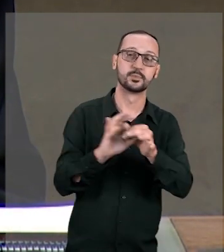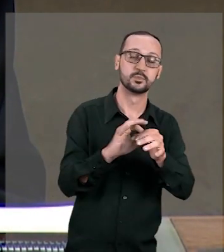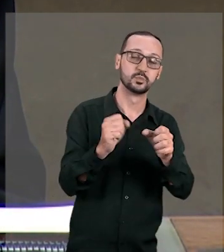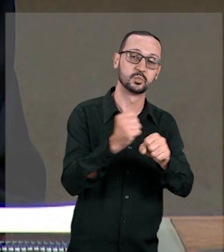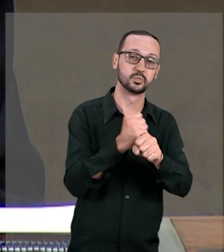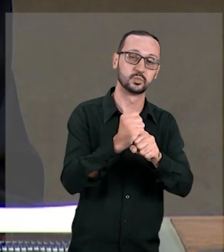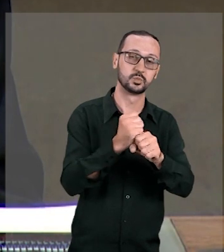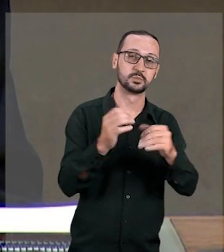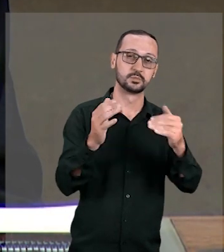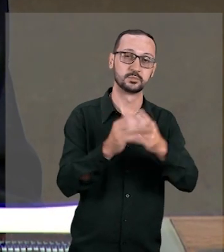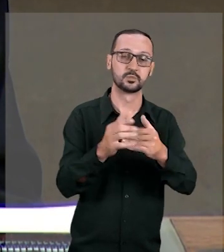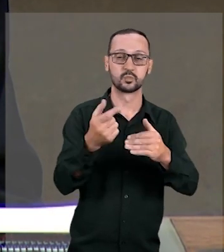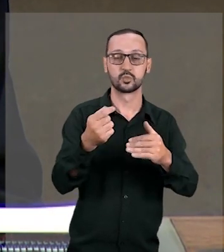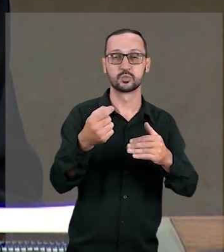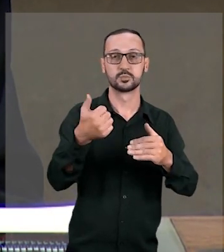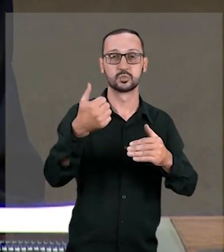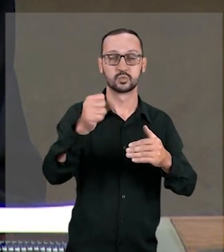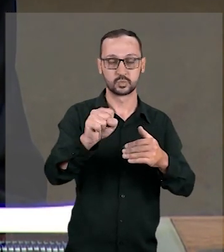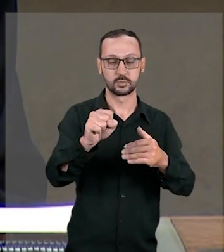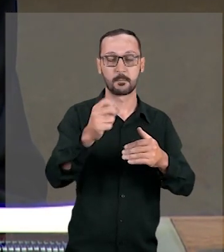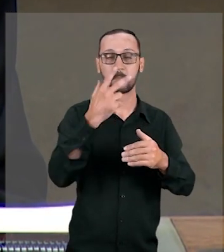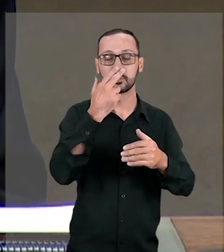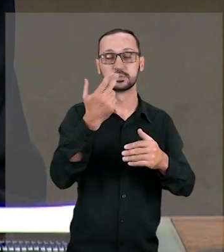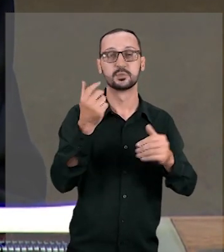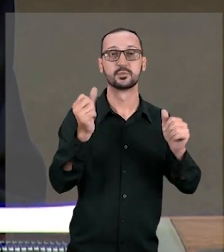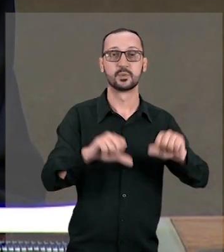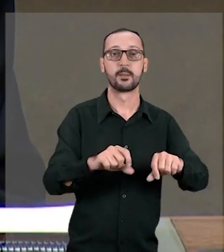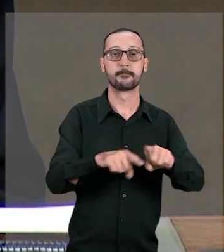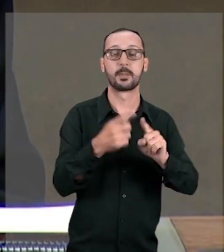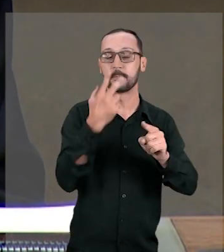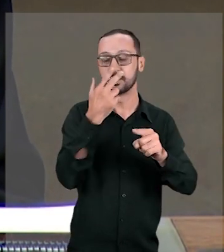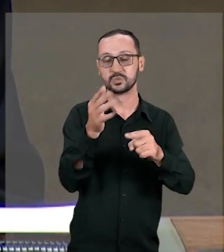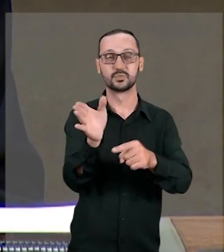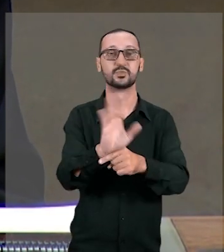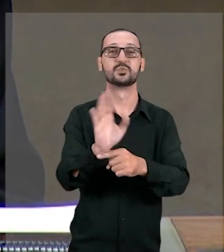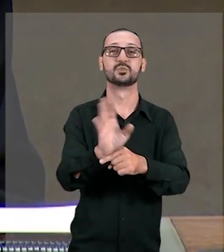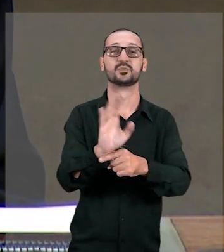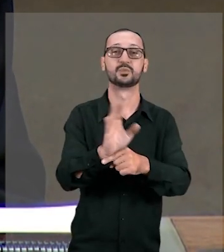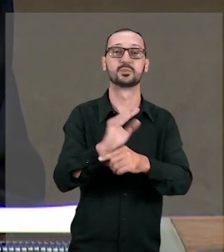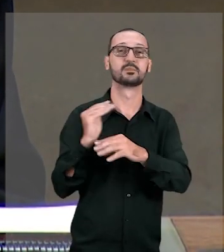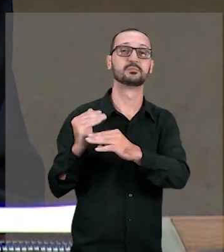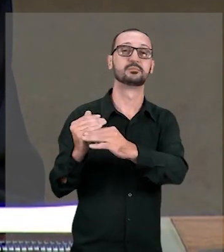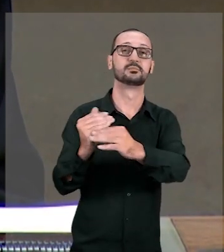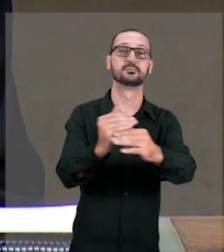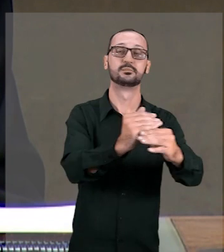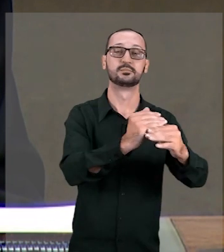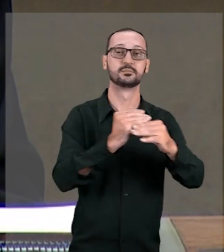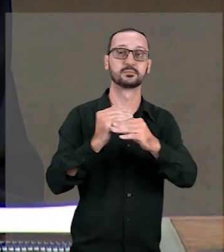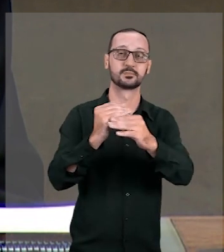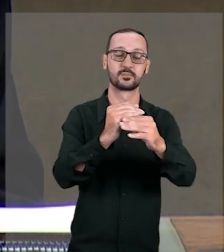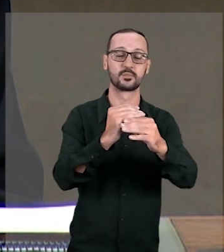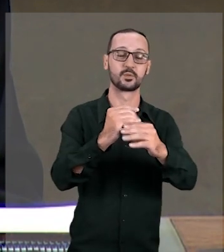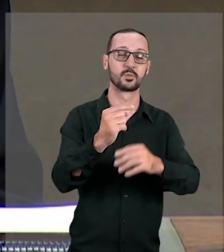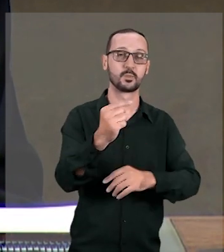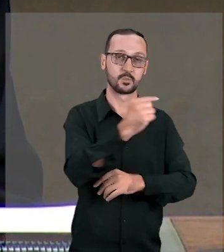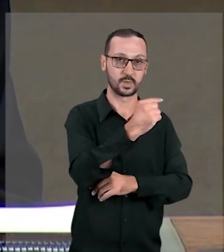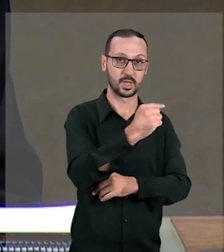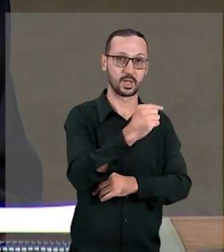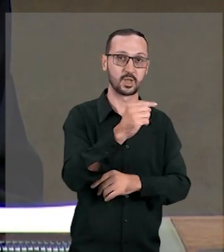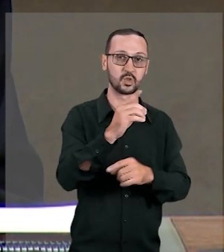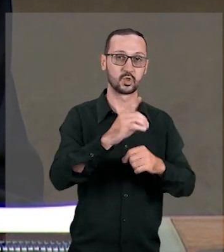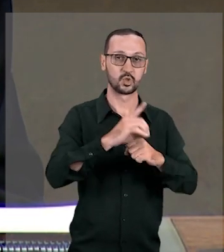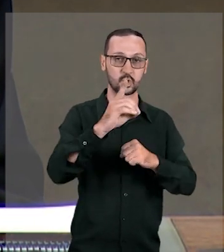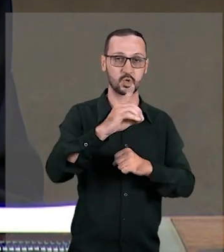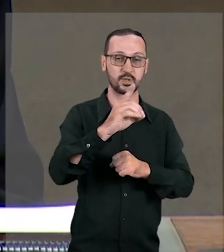até 2018, pode parecer sombria, mas o filme da democracia brasileira, como a doutora Fernanda, penso,